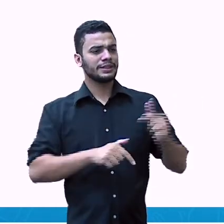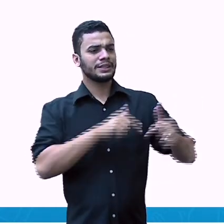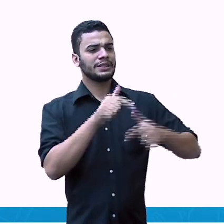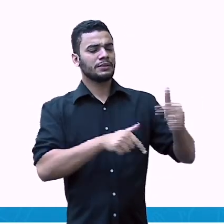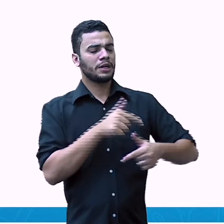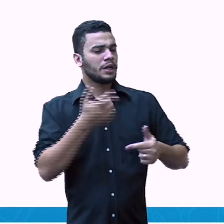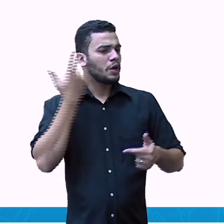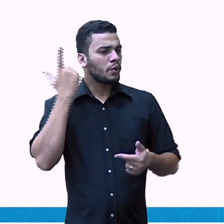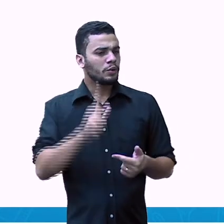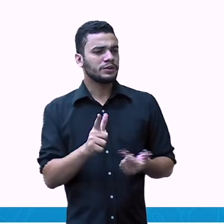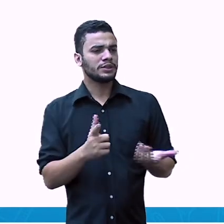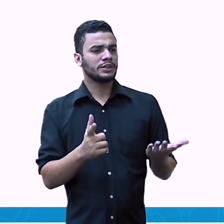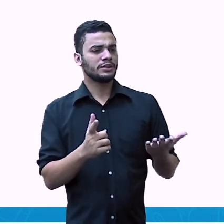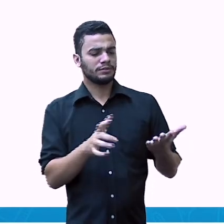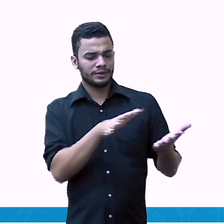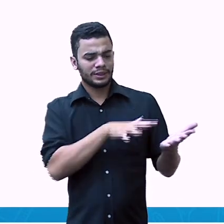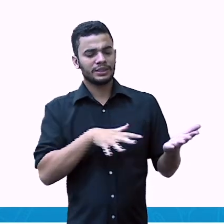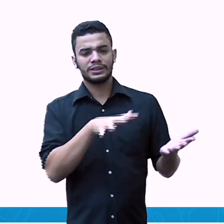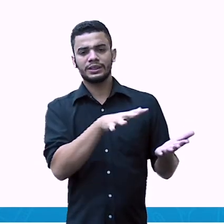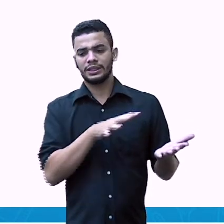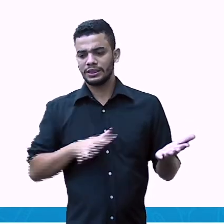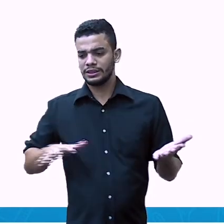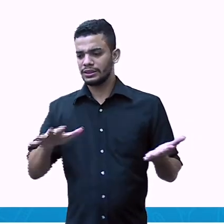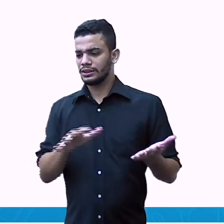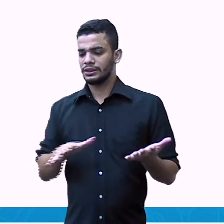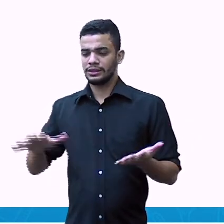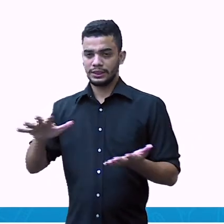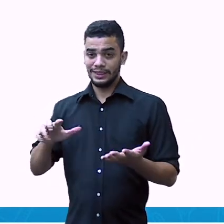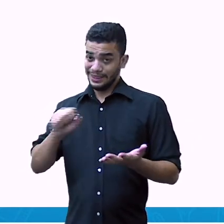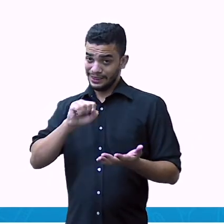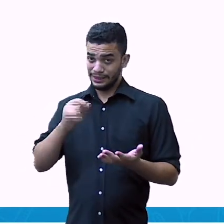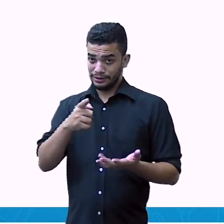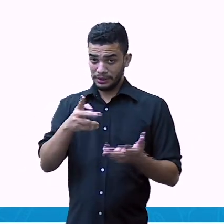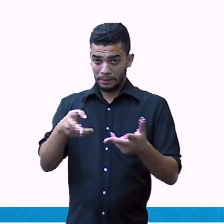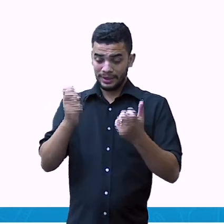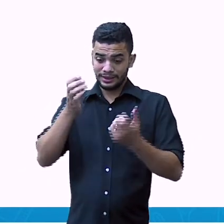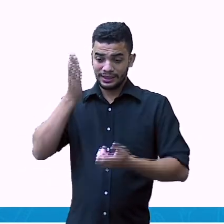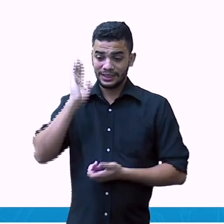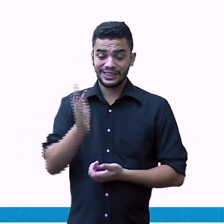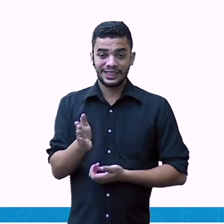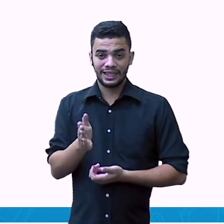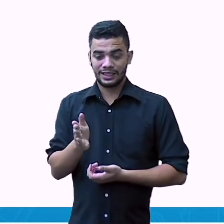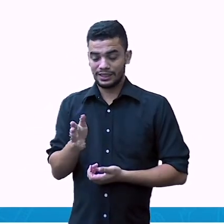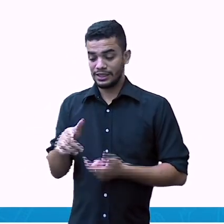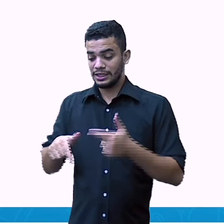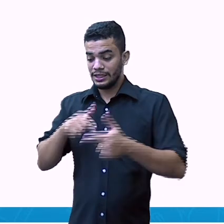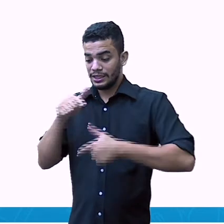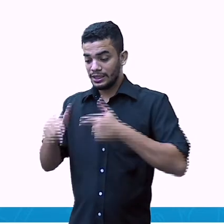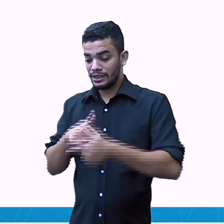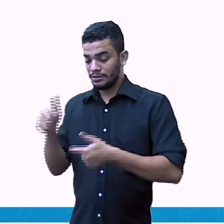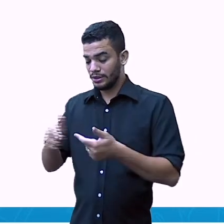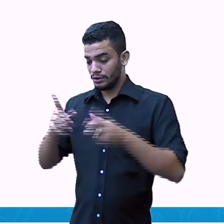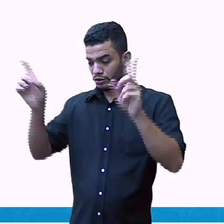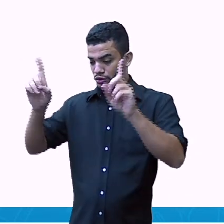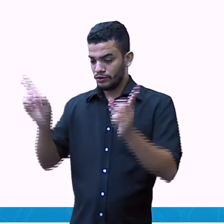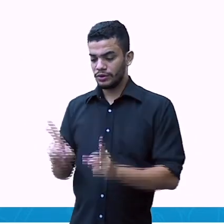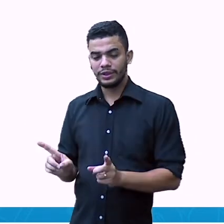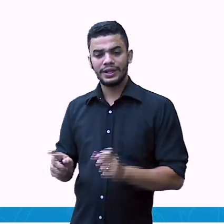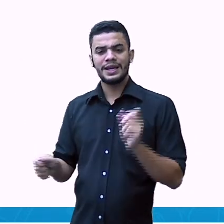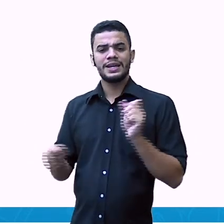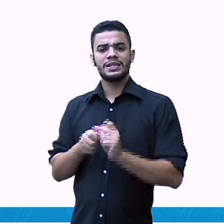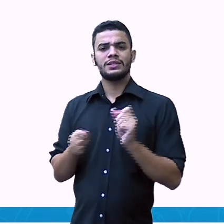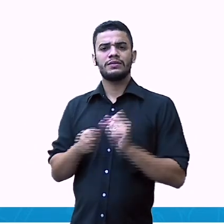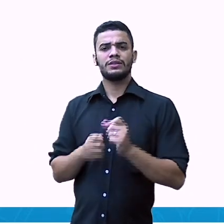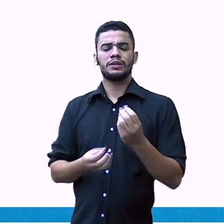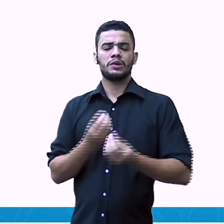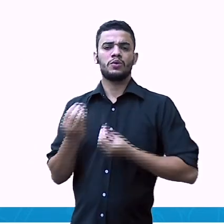B. Se sim, onde trabalham e quais atividades realizam? Eles utilizam algum recurso por causa de sua deficiência?